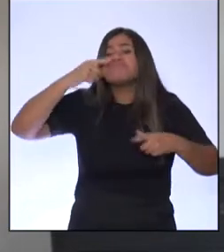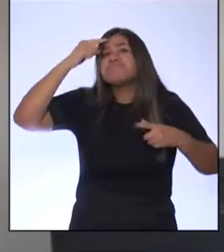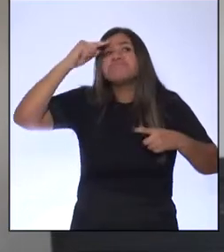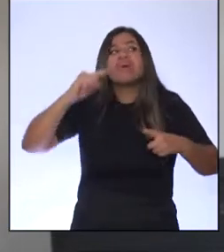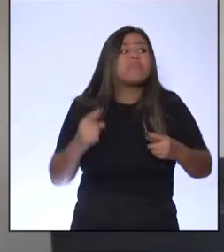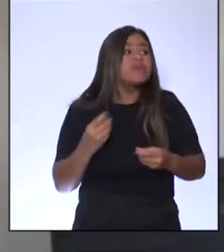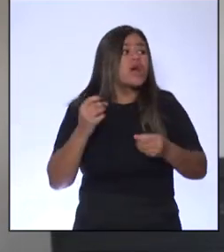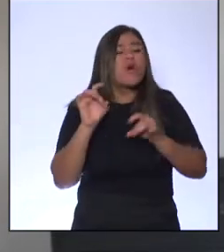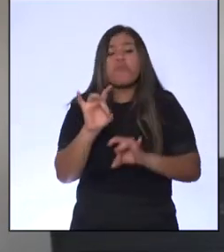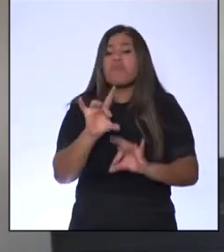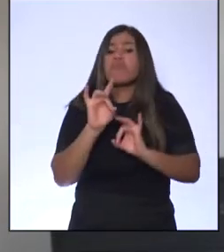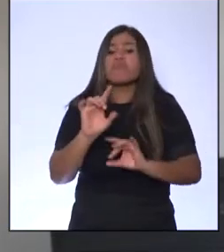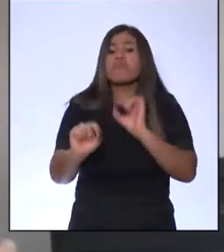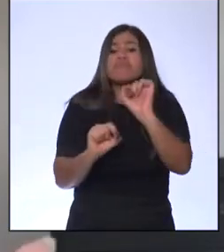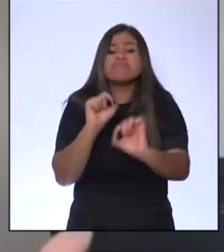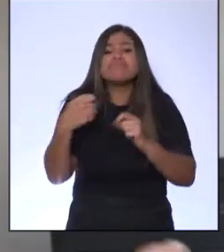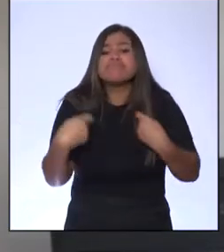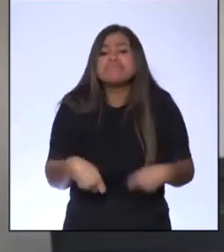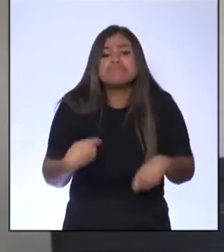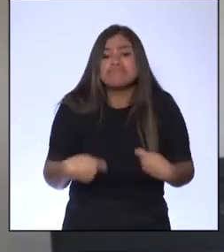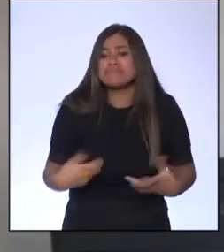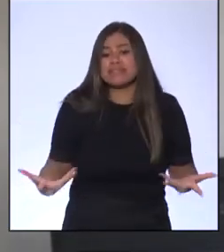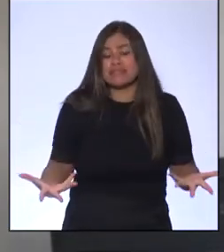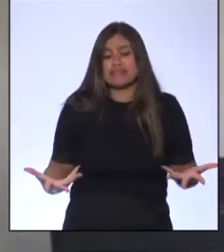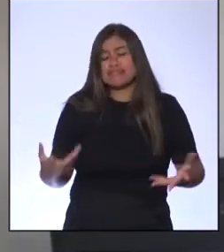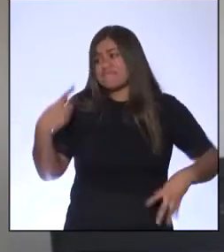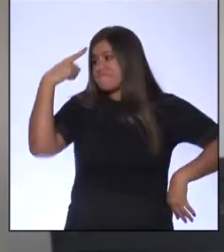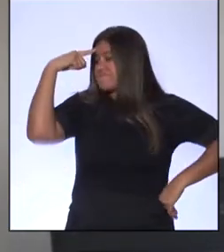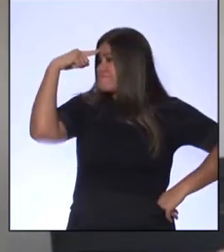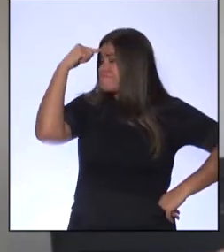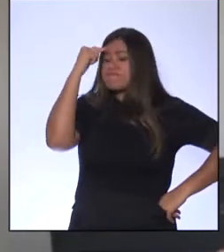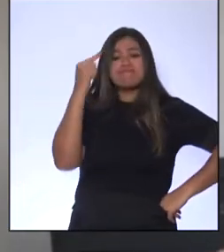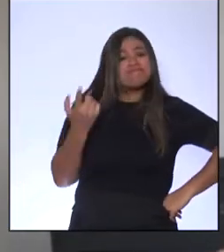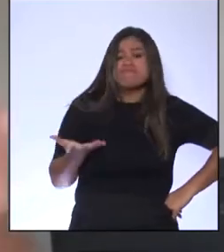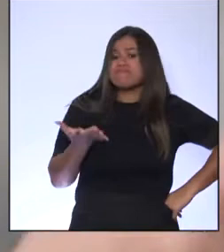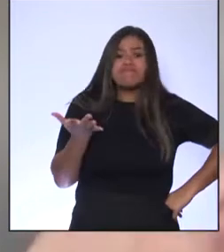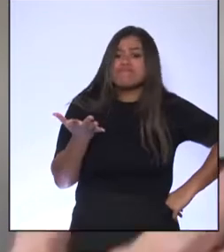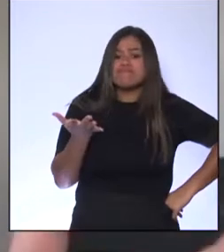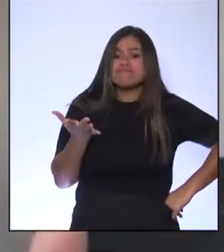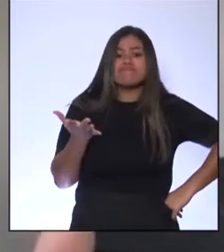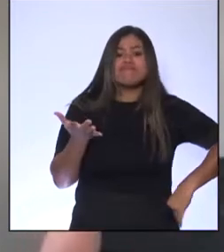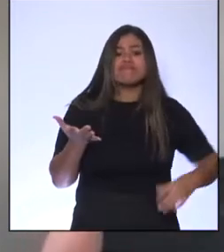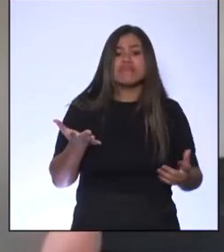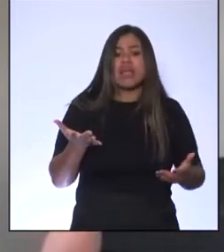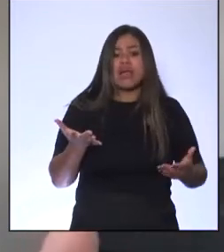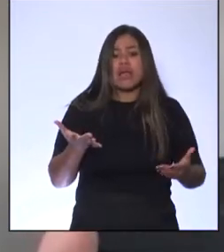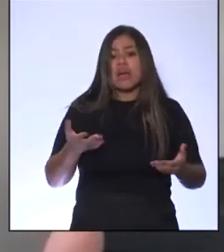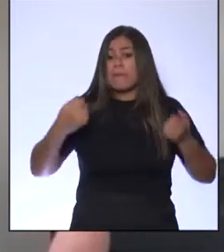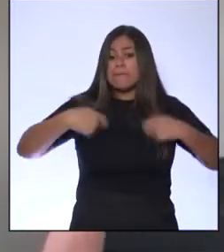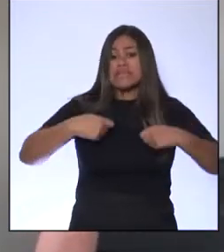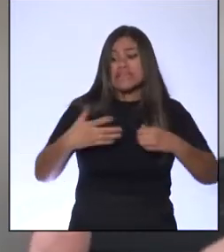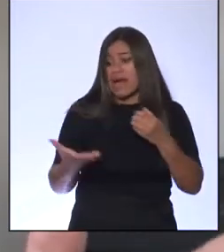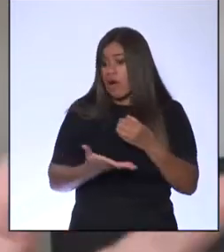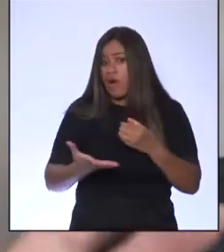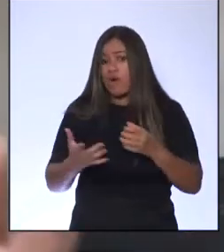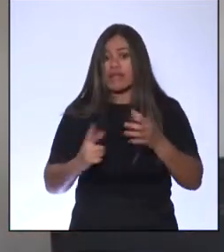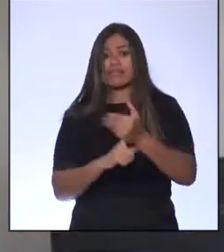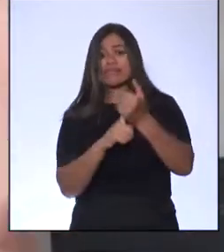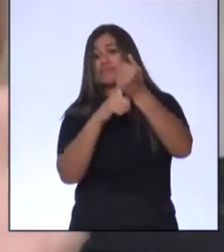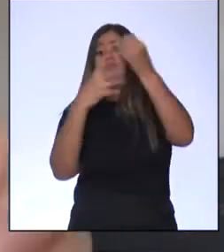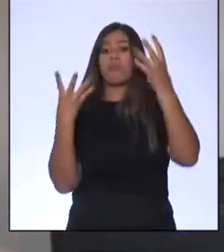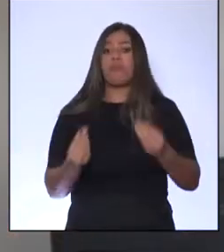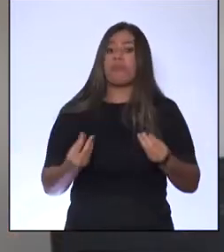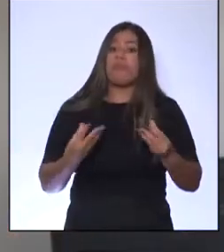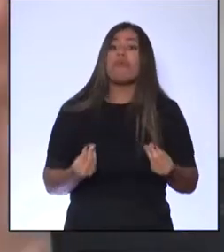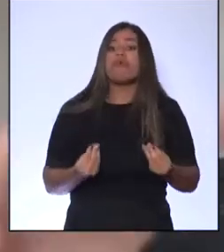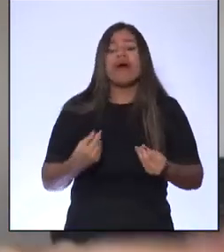conhecimento técnico necessário para lidar com a tecnologia no nível que precisa. A gente, às vezes,